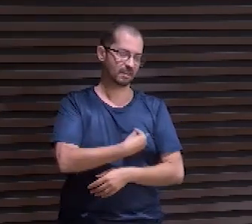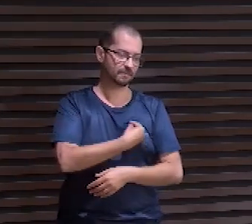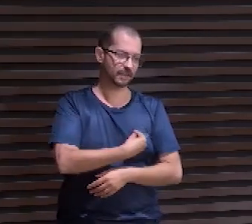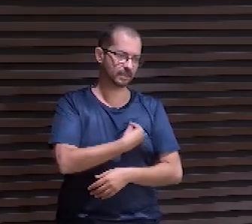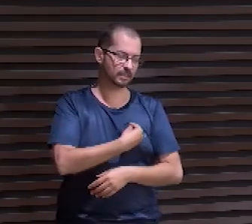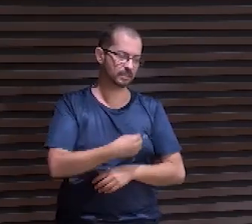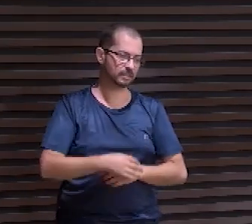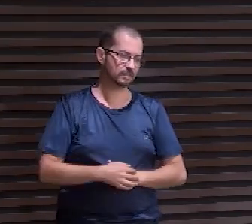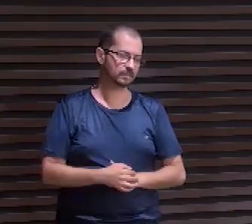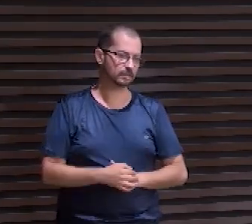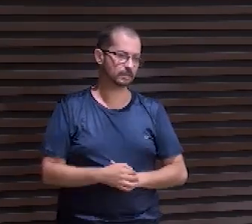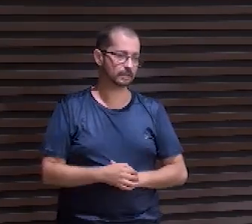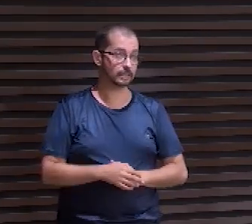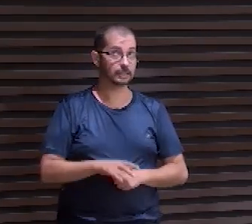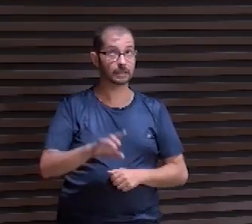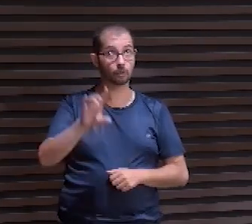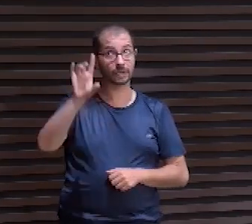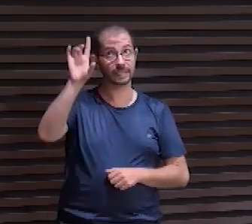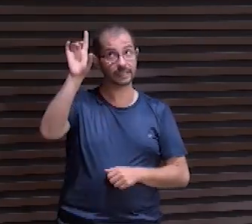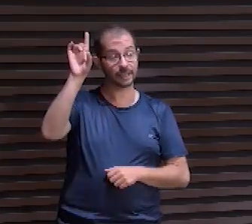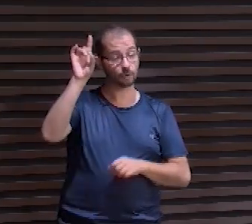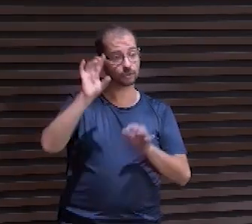Então, que o Senhor nos permita